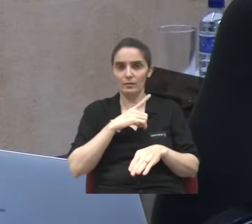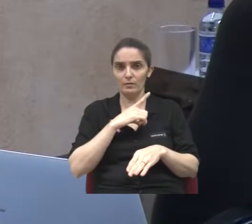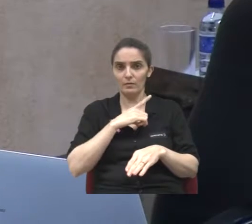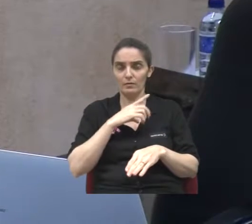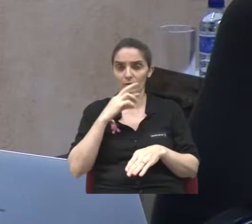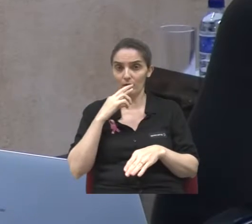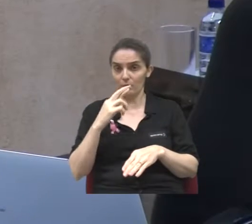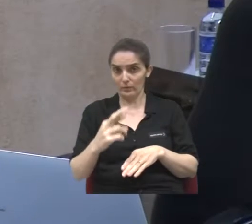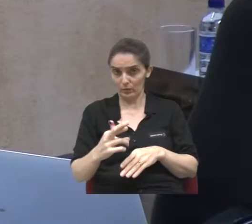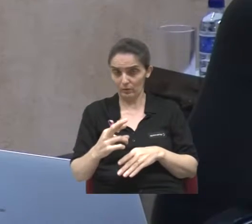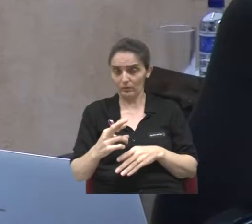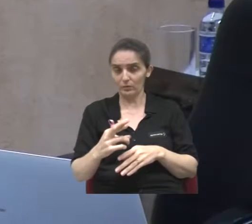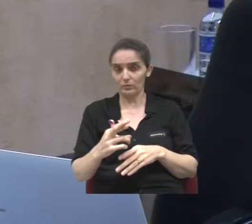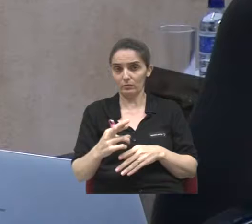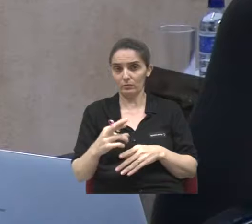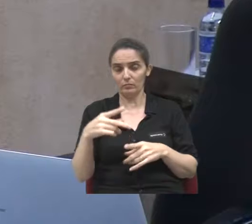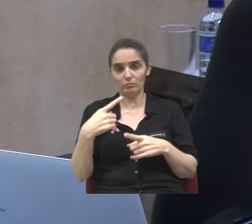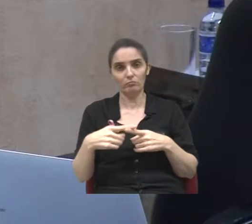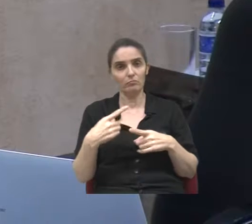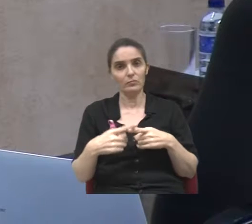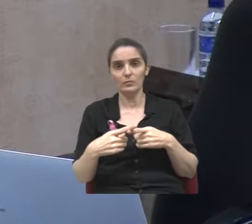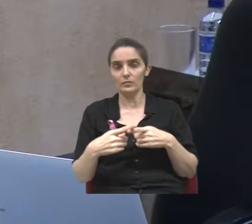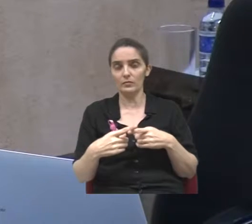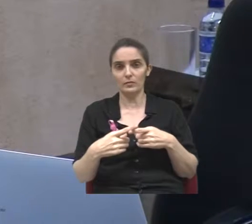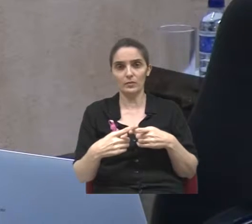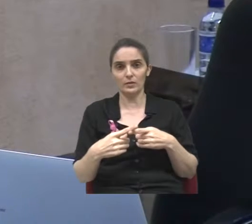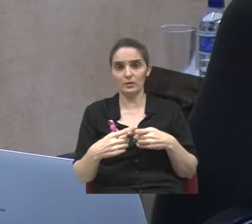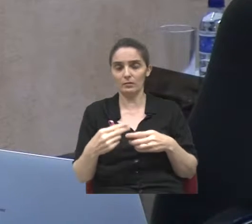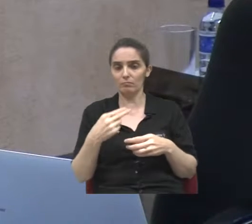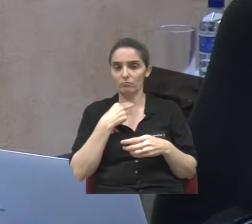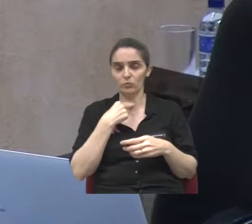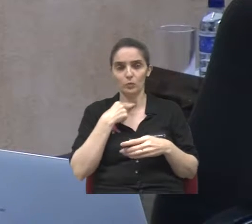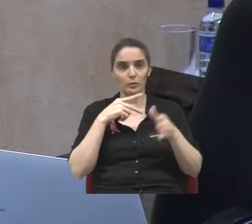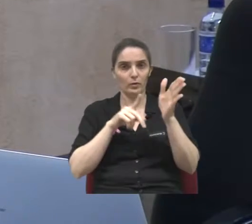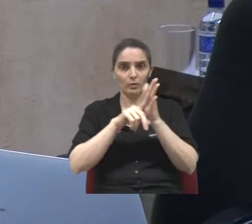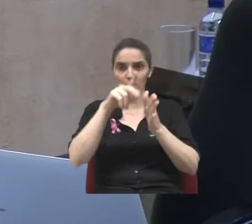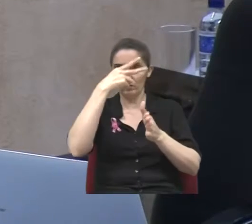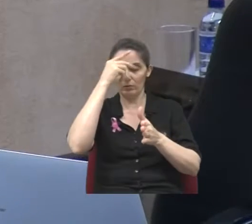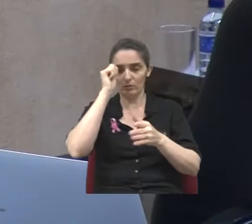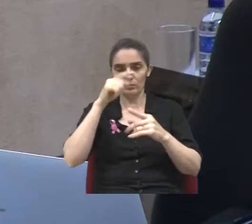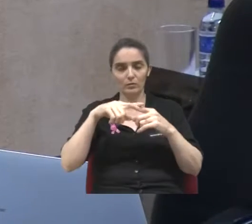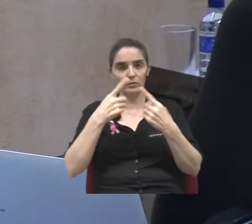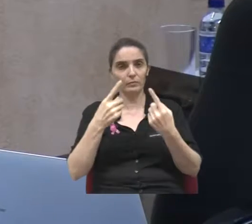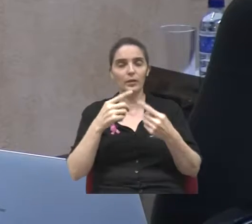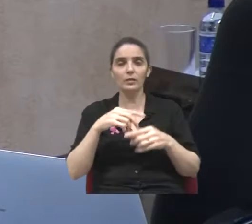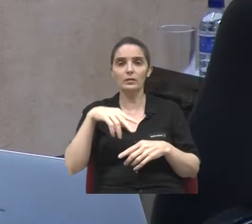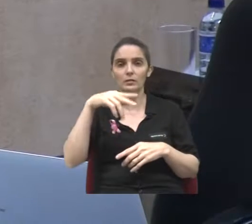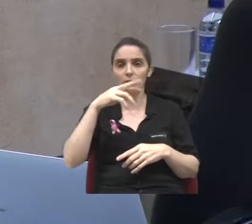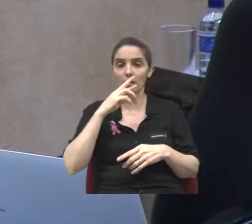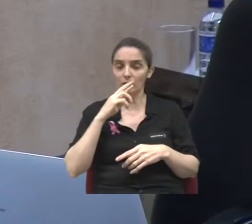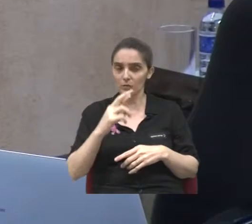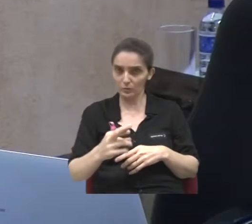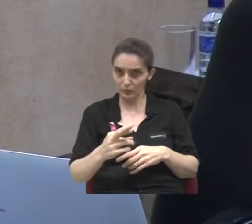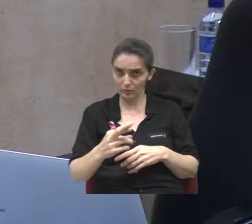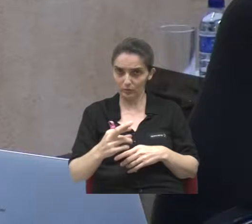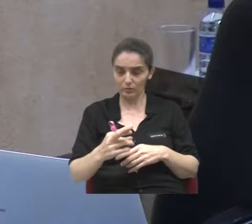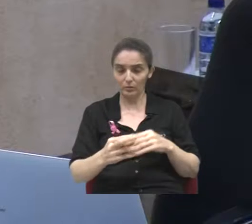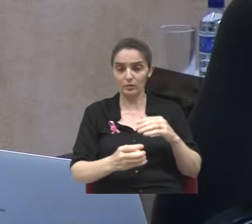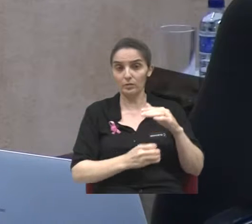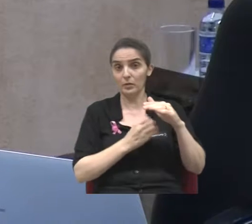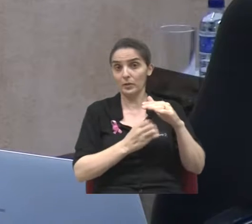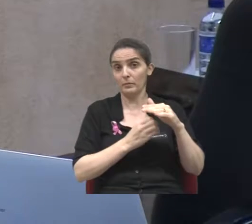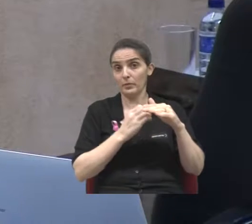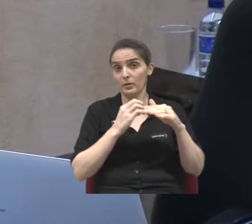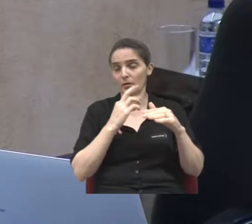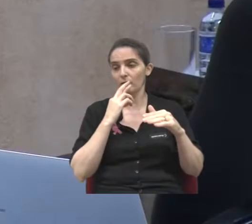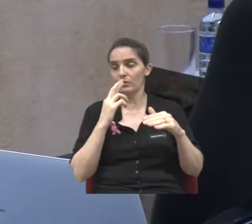porque certamente isso não poderá ser feito via requerimento, mas tendo respostas, posicionamento da empresa nesse sentido, de que eles não estão